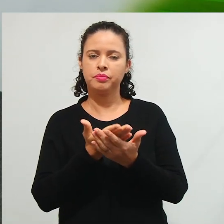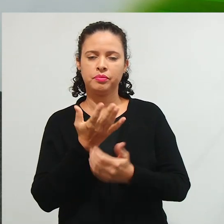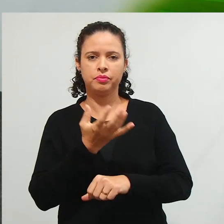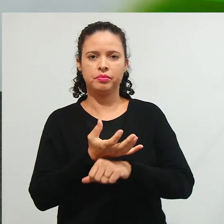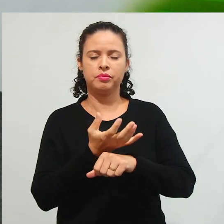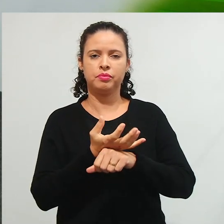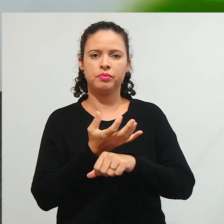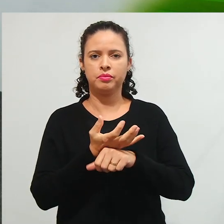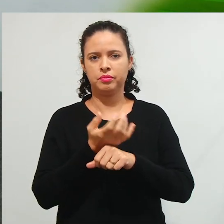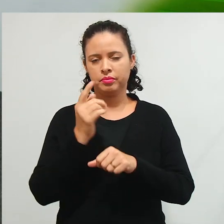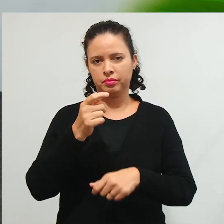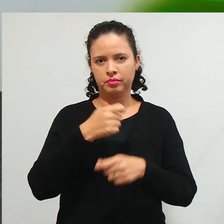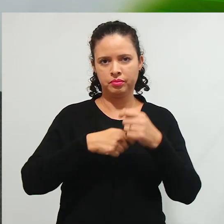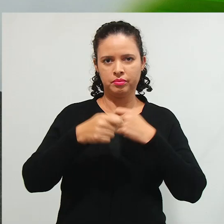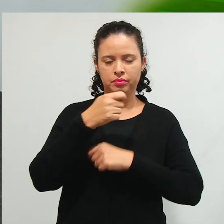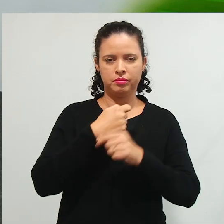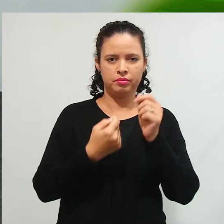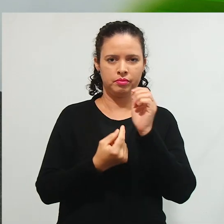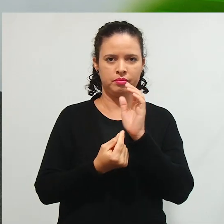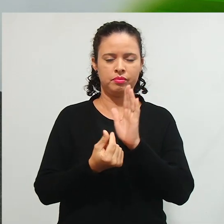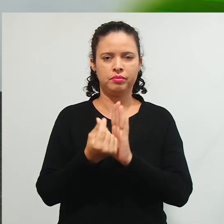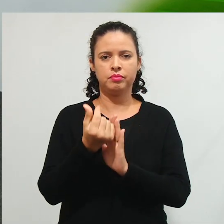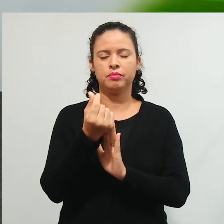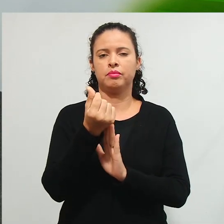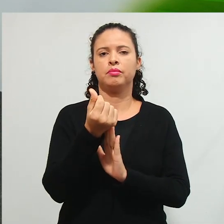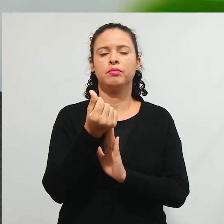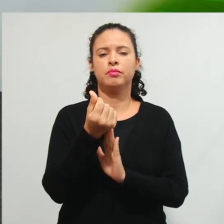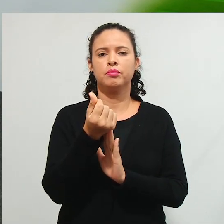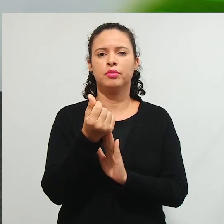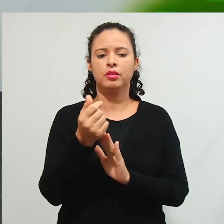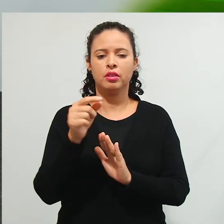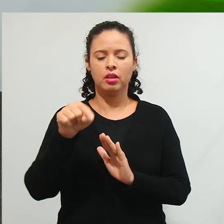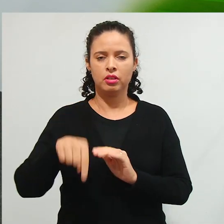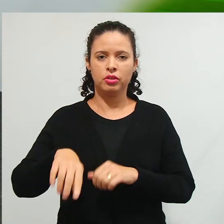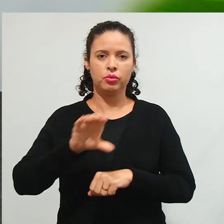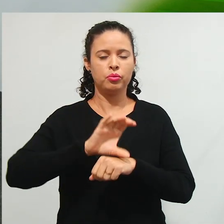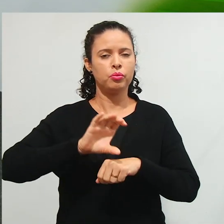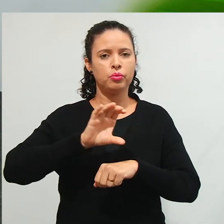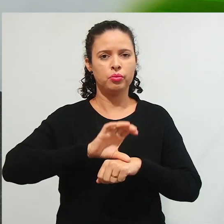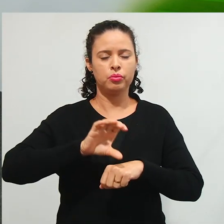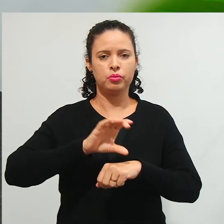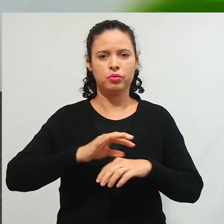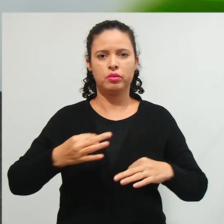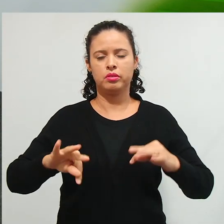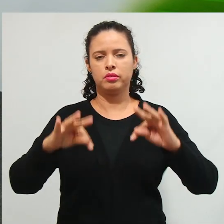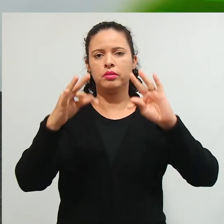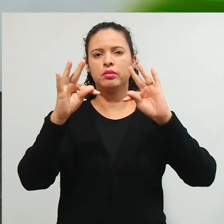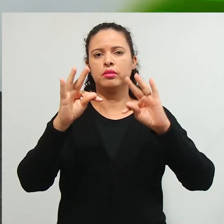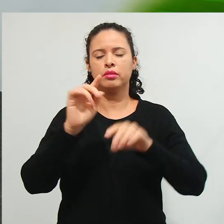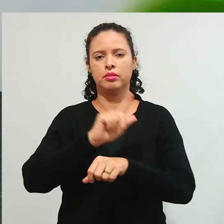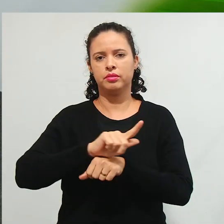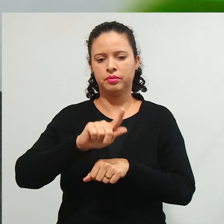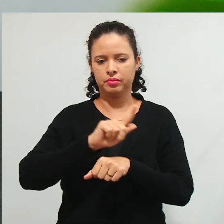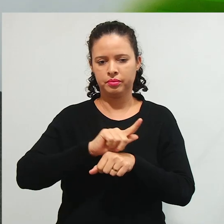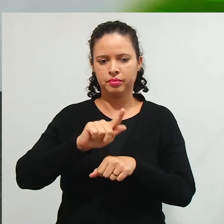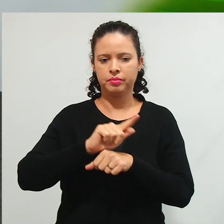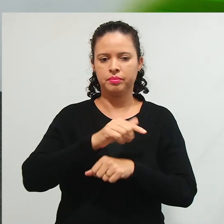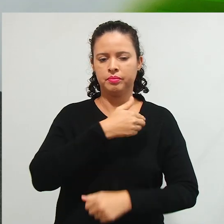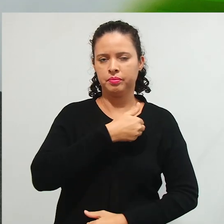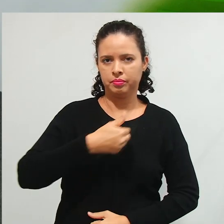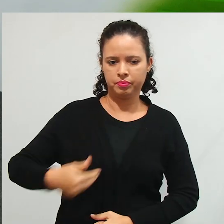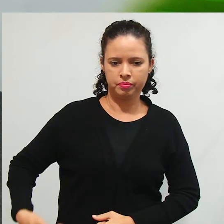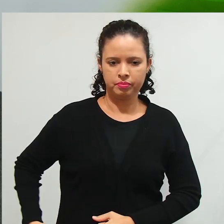à nossa disciplina de Administração Financeira e Orçamentária do curso de Tecnologia